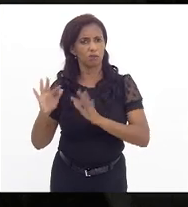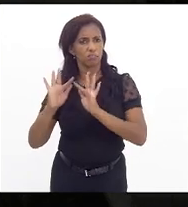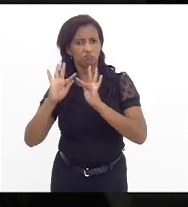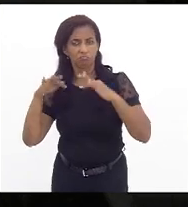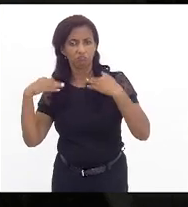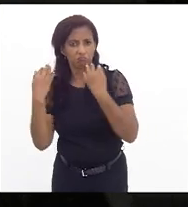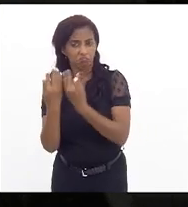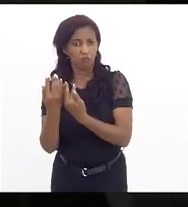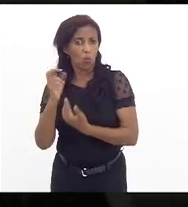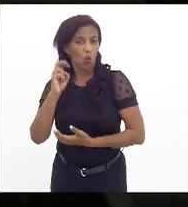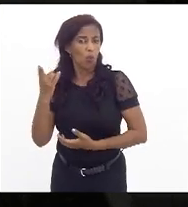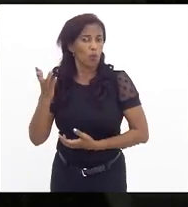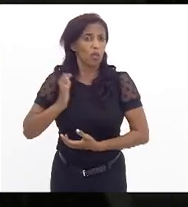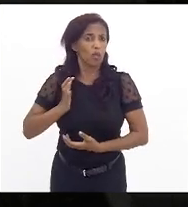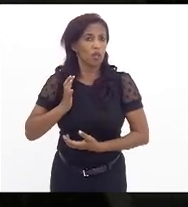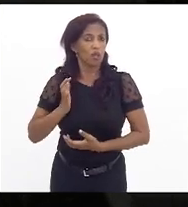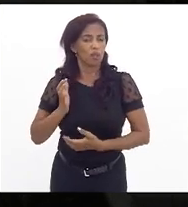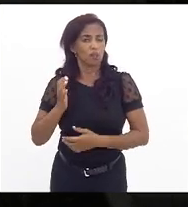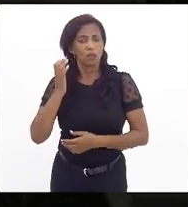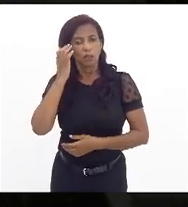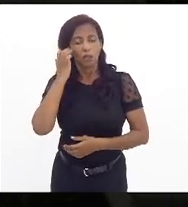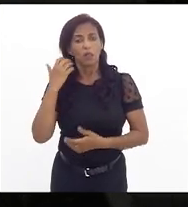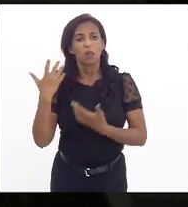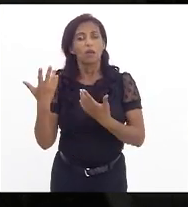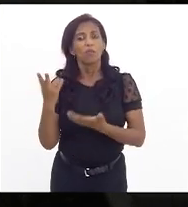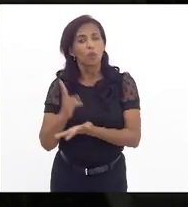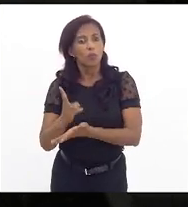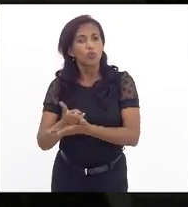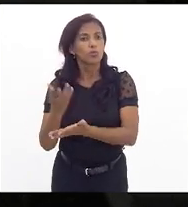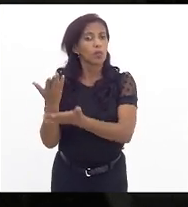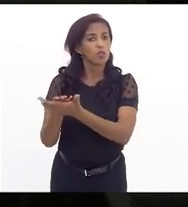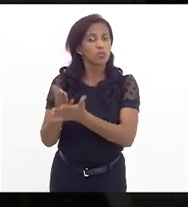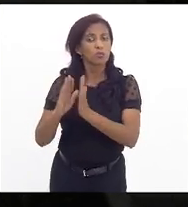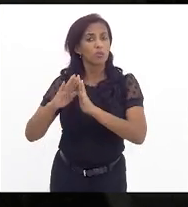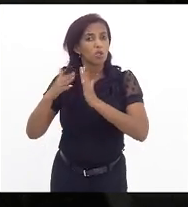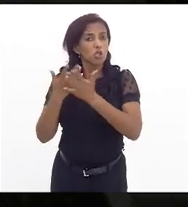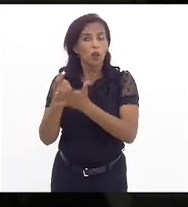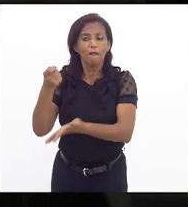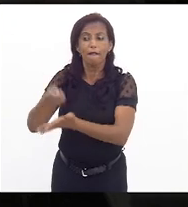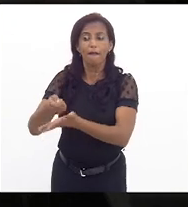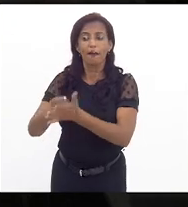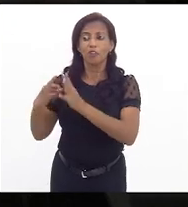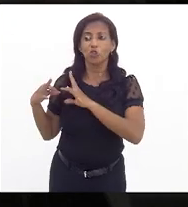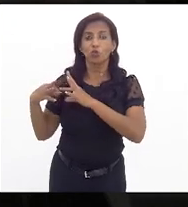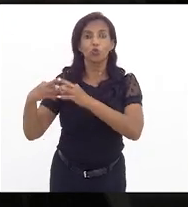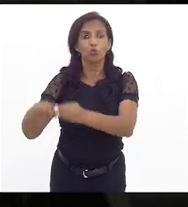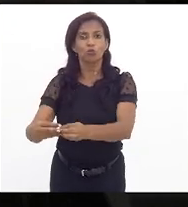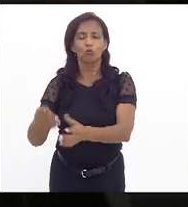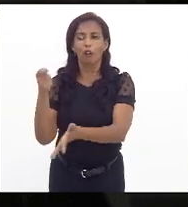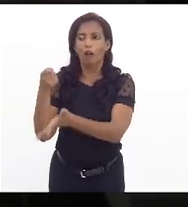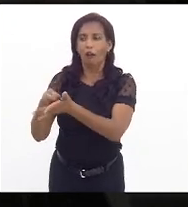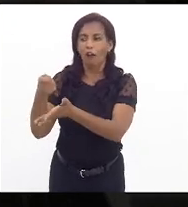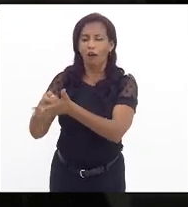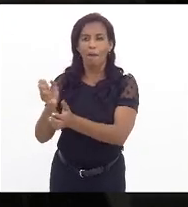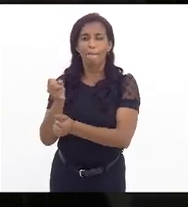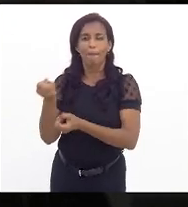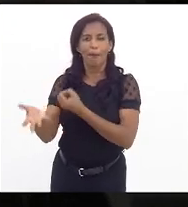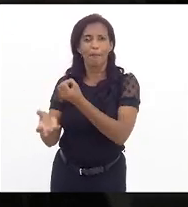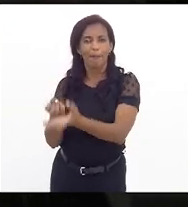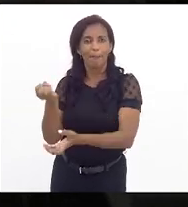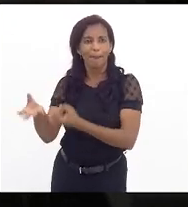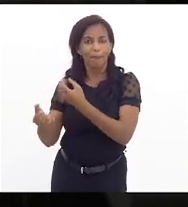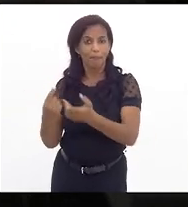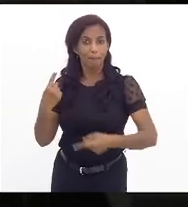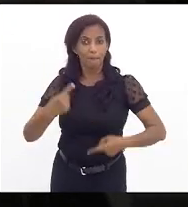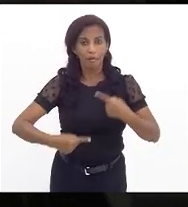camadas ricas da sociedade fluminense, vão continuar estudando, Giovanni, em escolas que garantem tudo isso para eles? Ora, a nossa política educacional